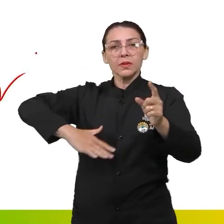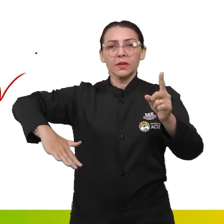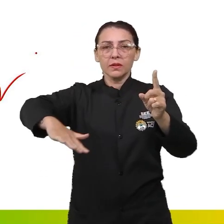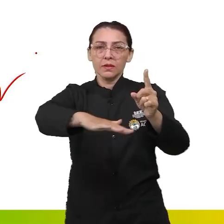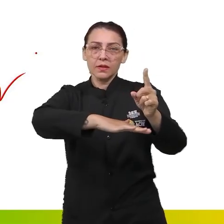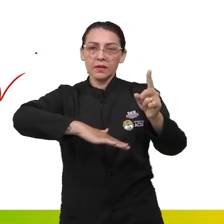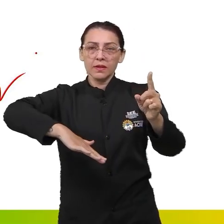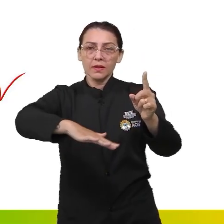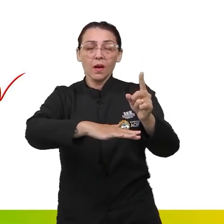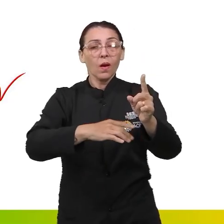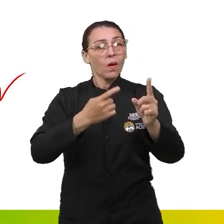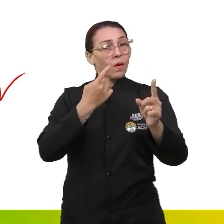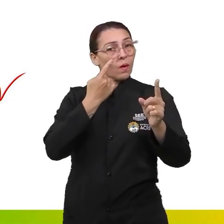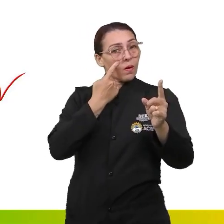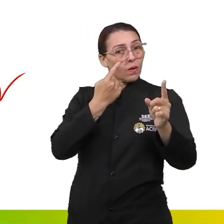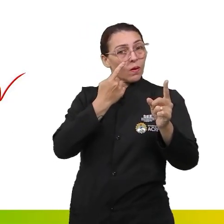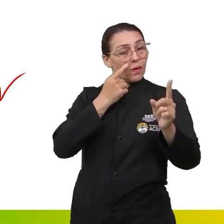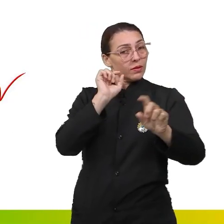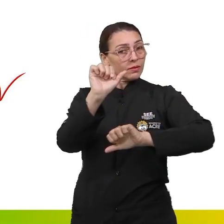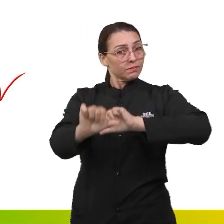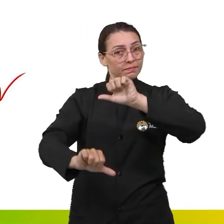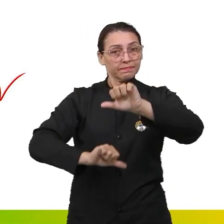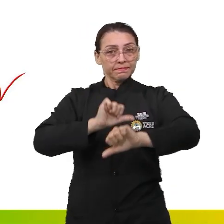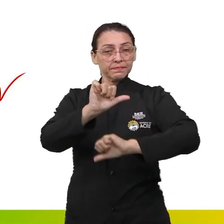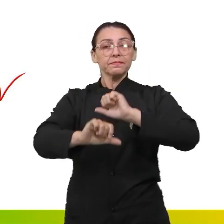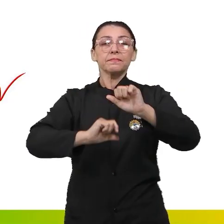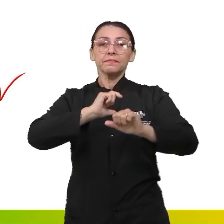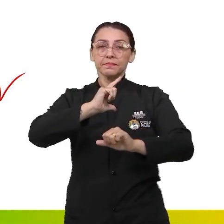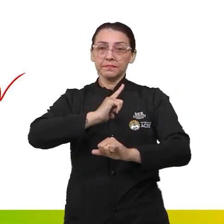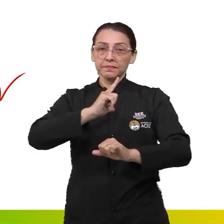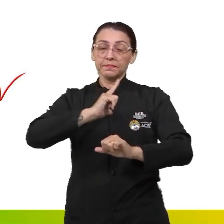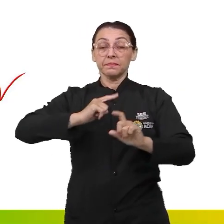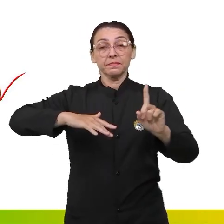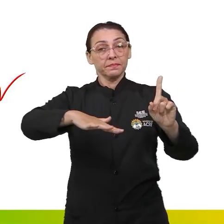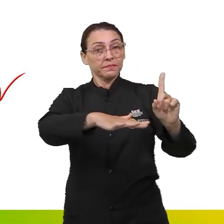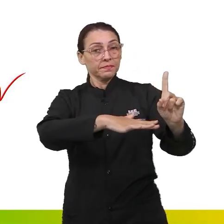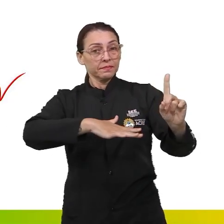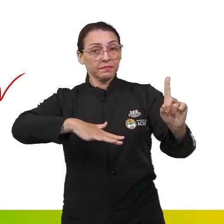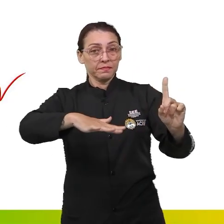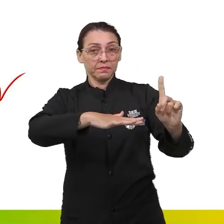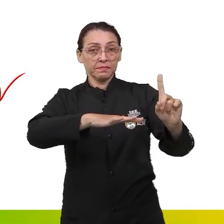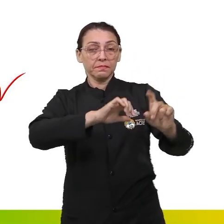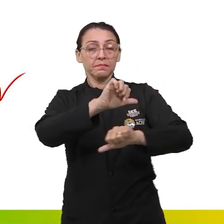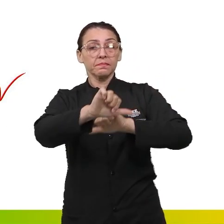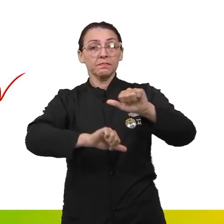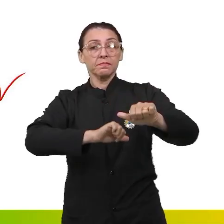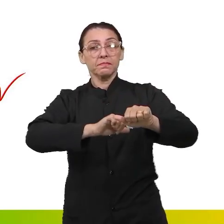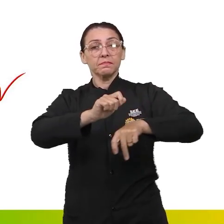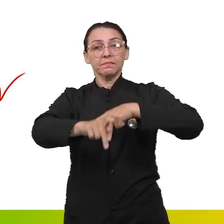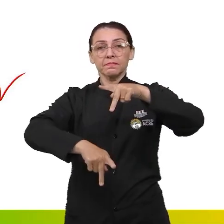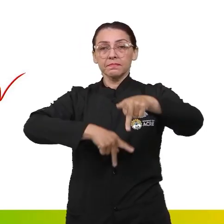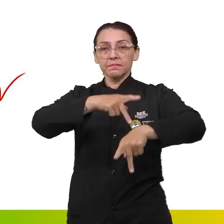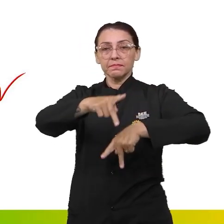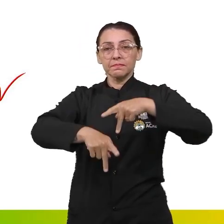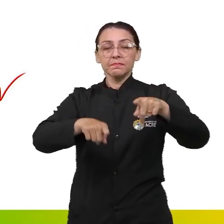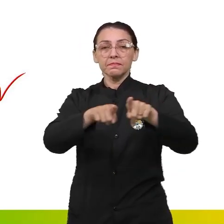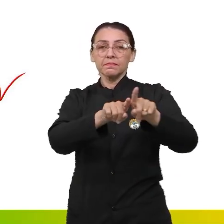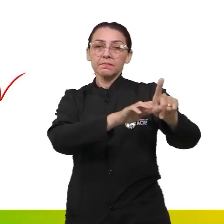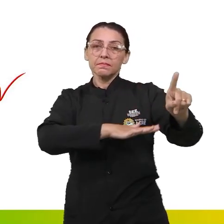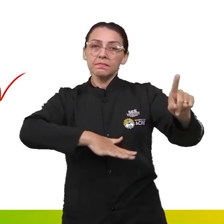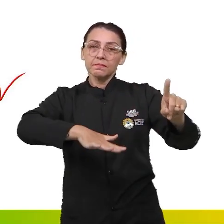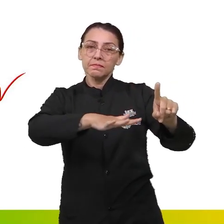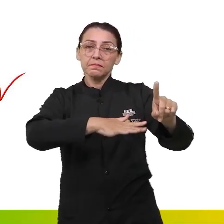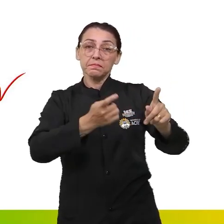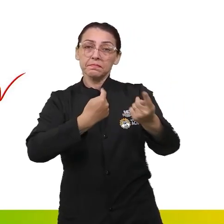sociais. Olha aqui, as mudanças que ocorreram foram sociais, então alterou a sociedade, alterou as